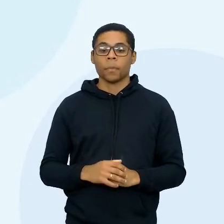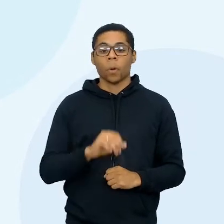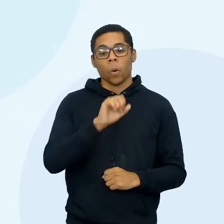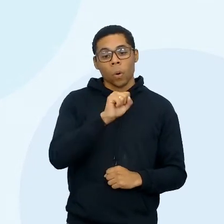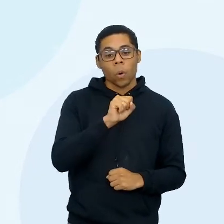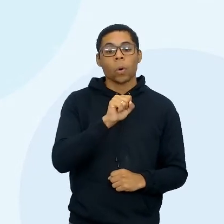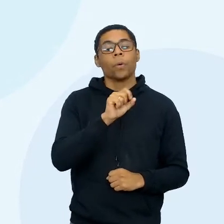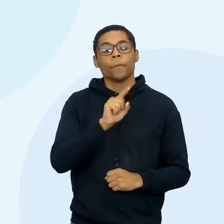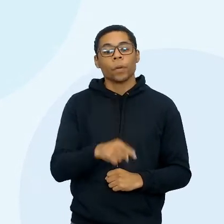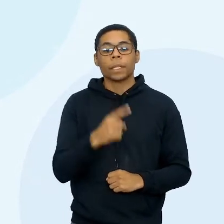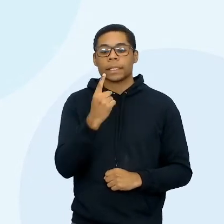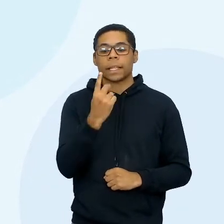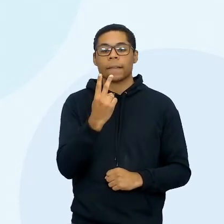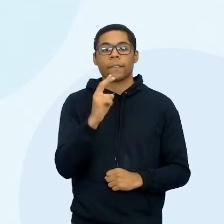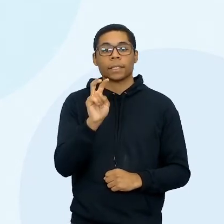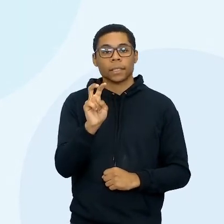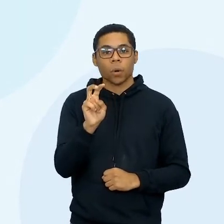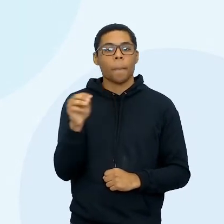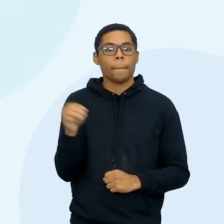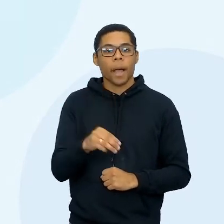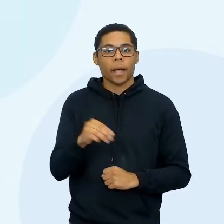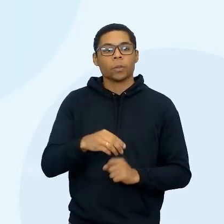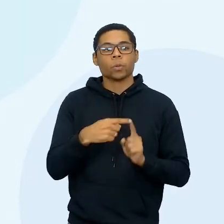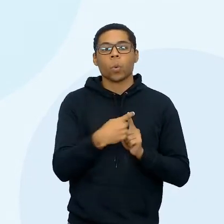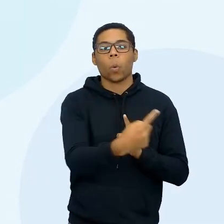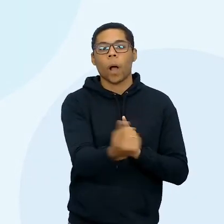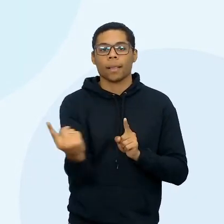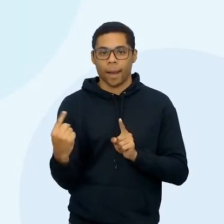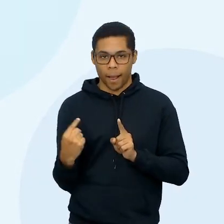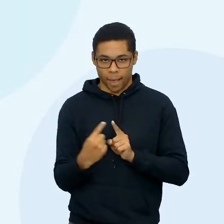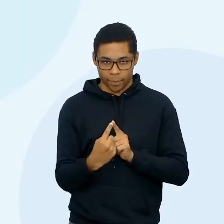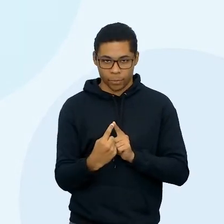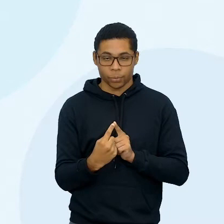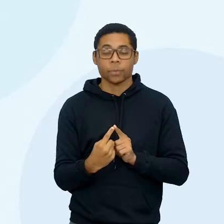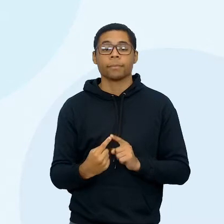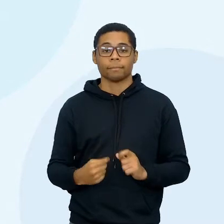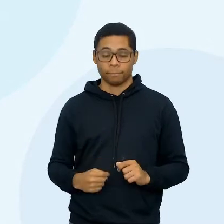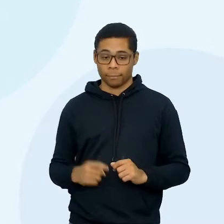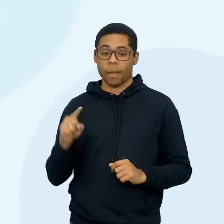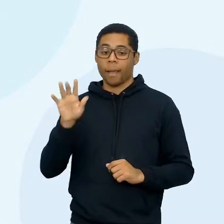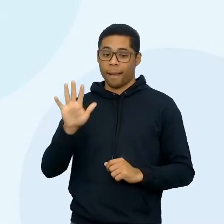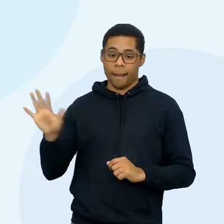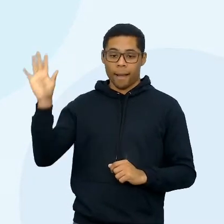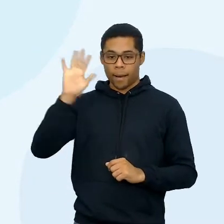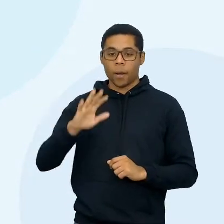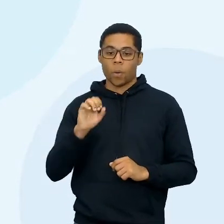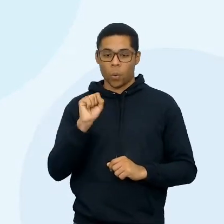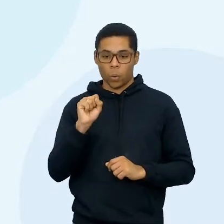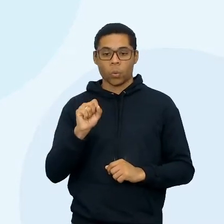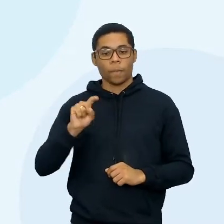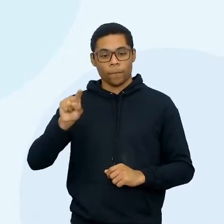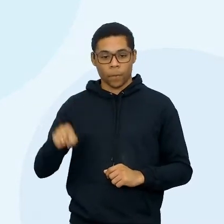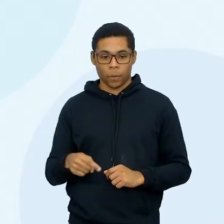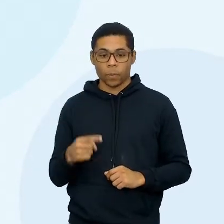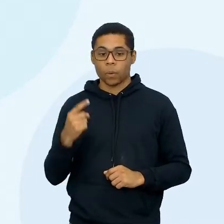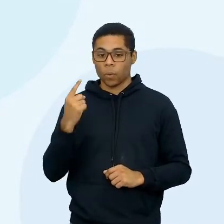8,125 metros quadrados é a área, então. Então, vou marcar aqui, ó,